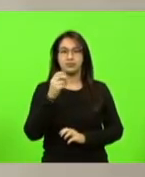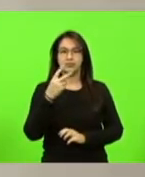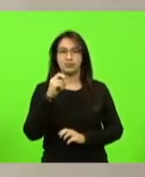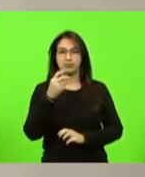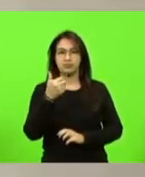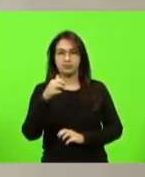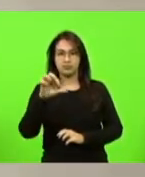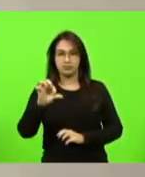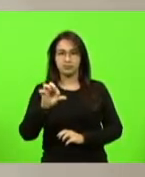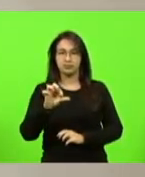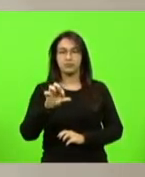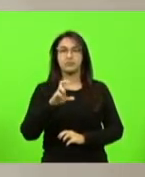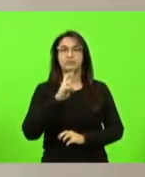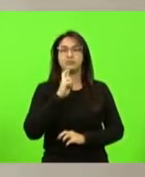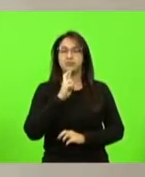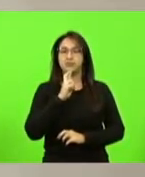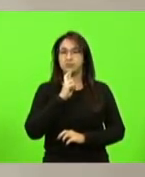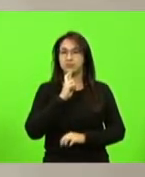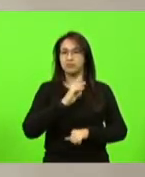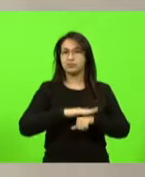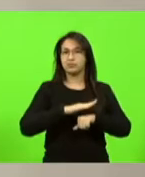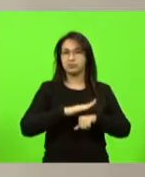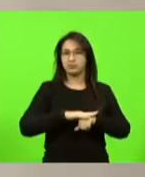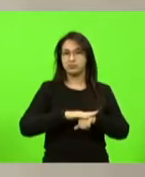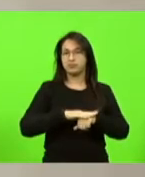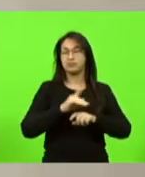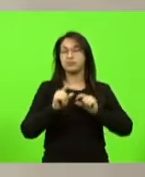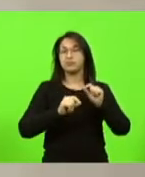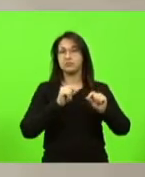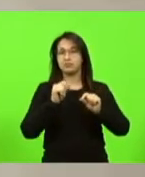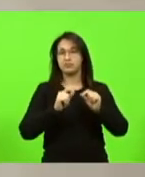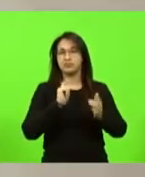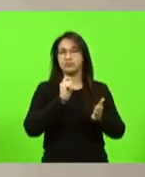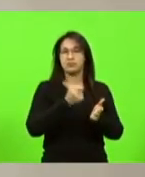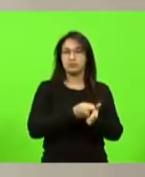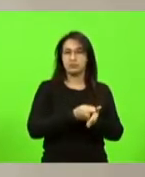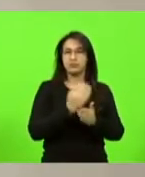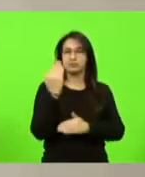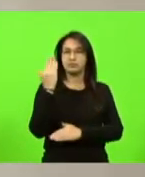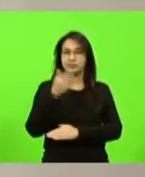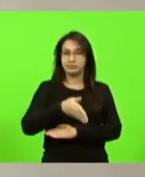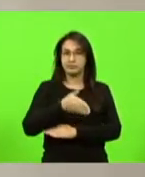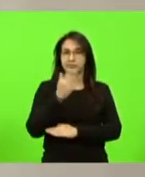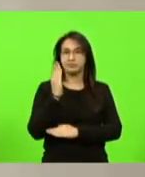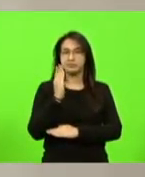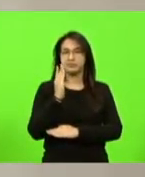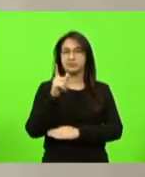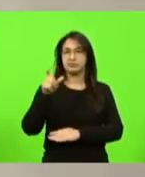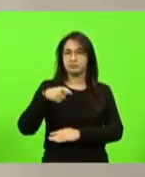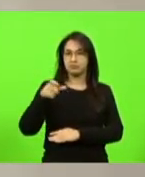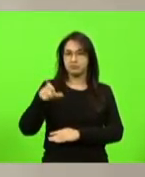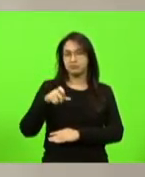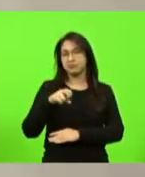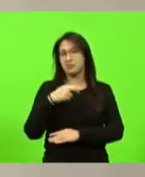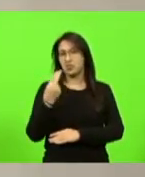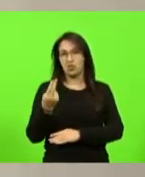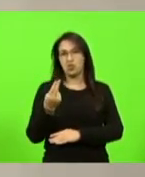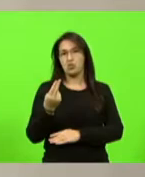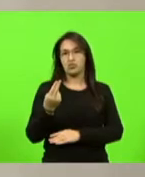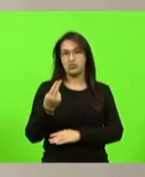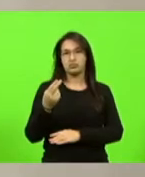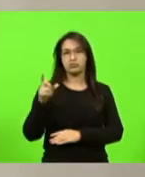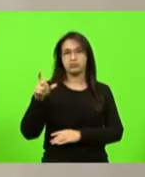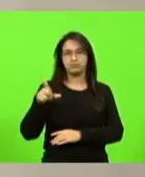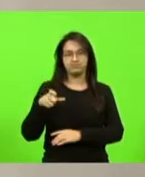deputado Rodrigo Minotto. Dispõe sobre o pagamento da tarifa de pedágio por meio de cartão de débito ou de crédito no Estado de Santa Catarina e